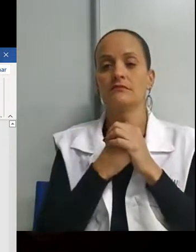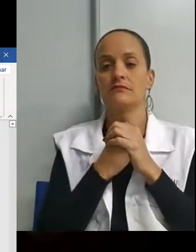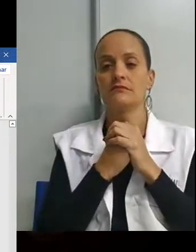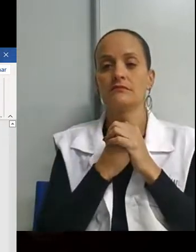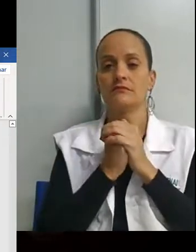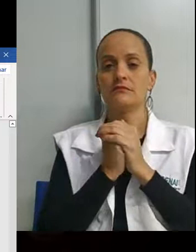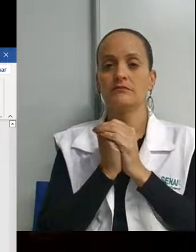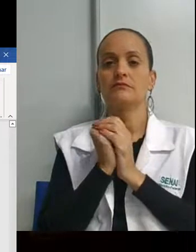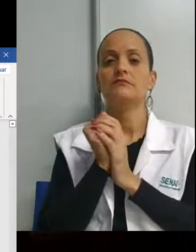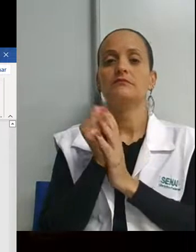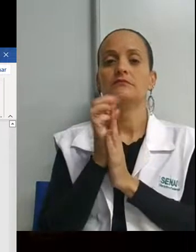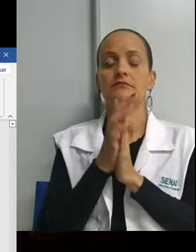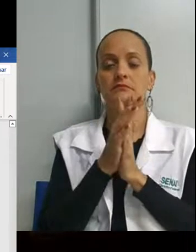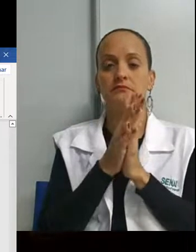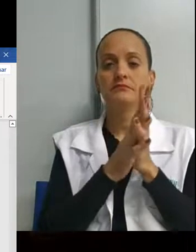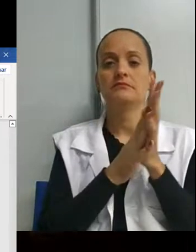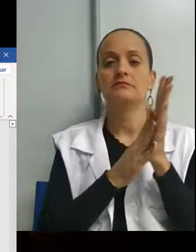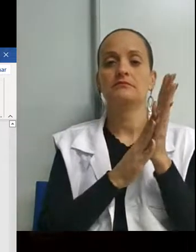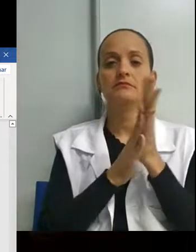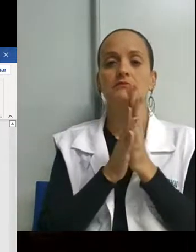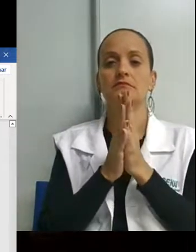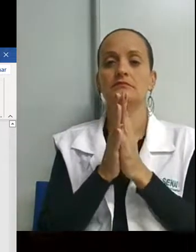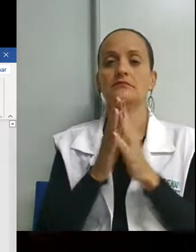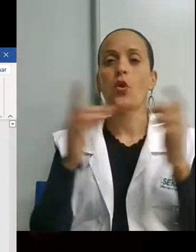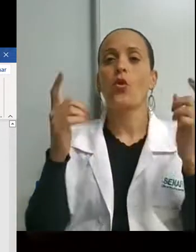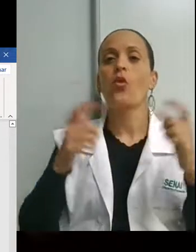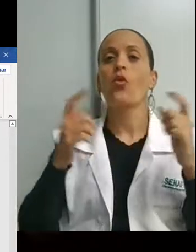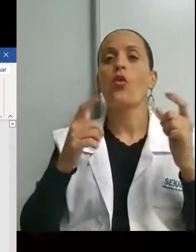Certo? Ou tá aqui na entrada de serviço? Onde é que vocês acham que tá?